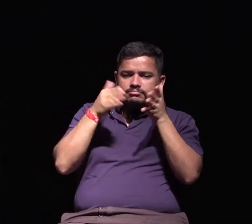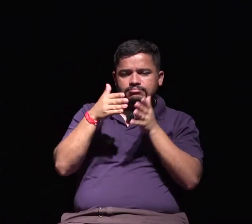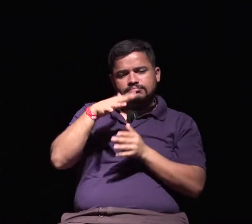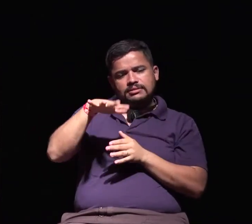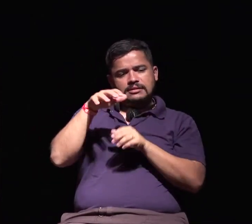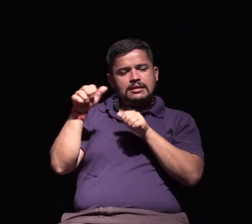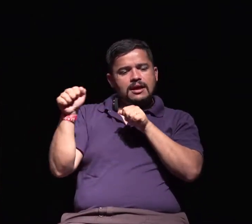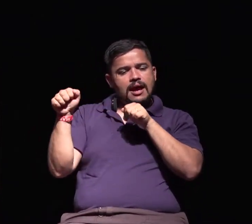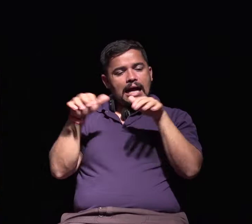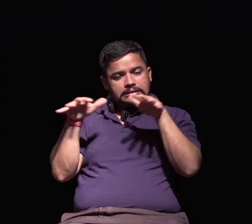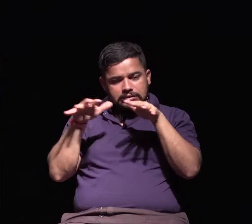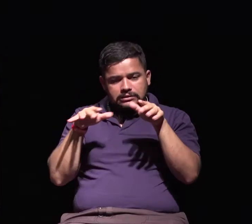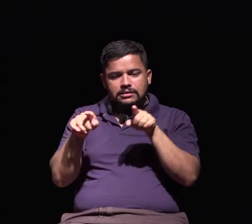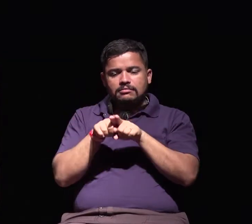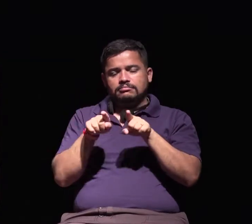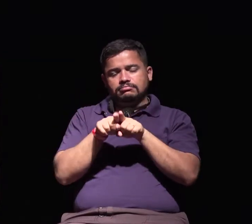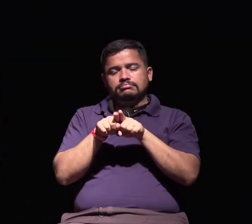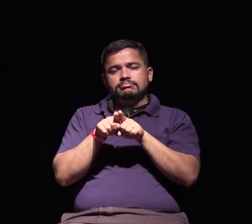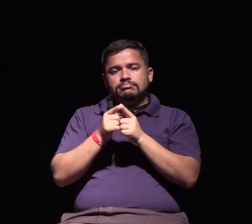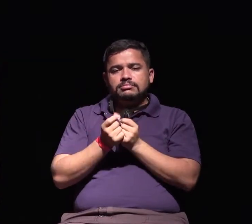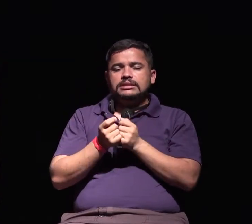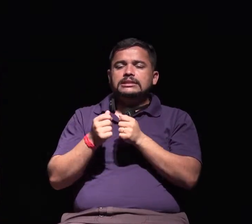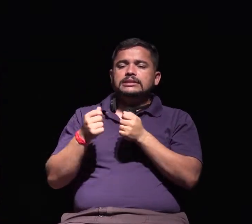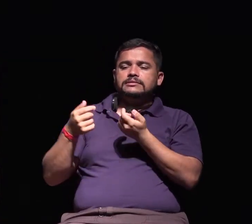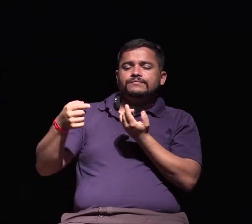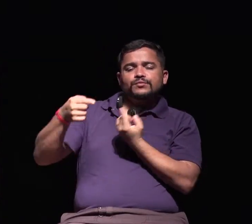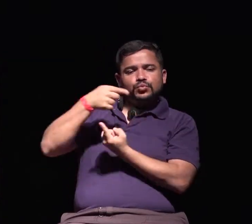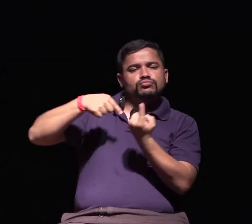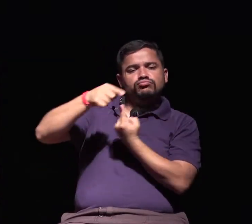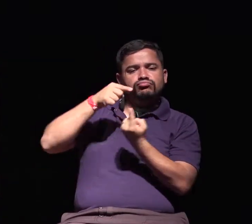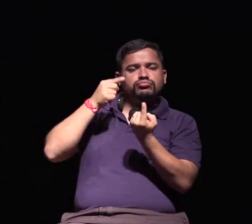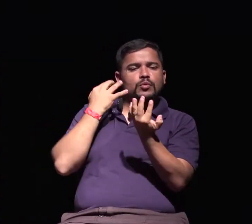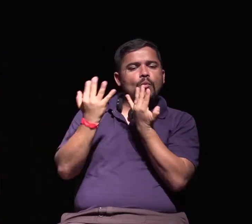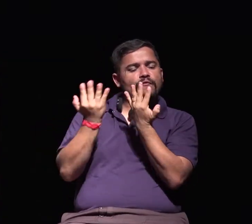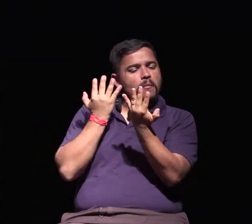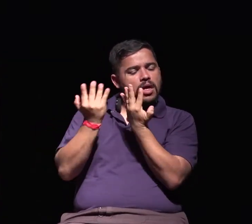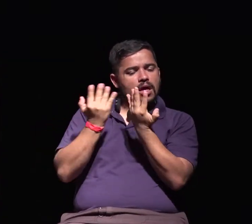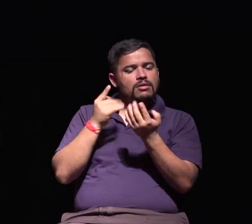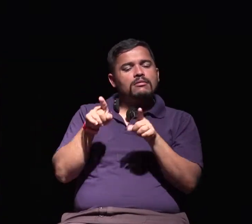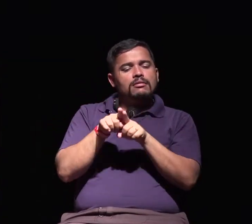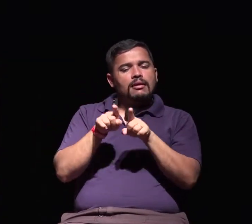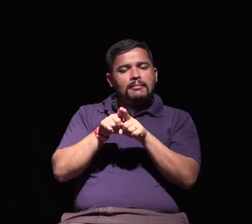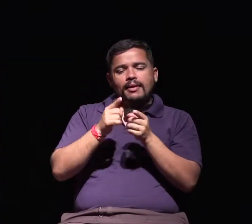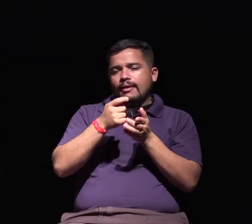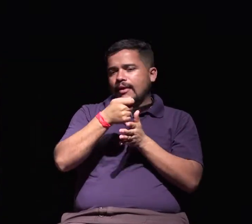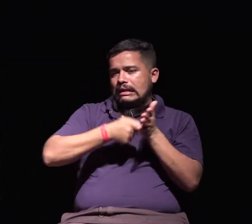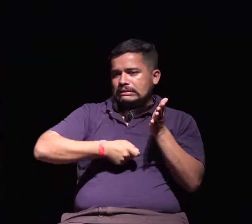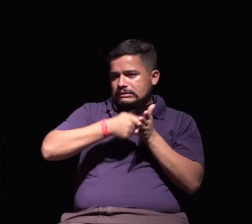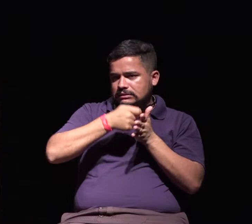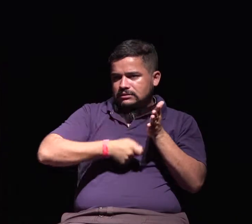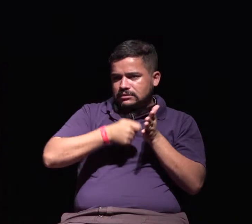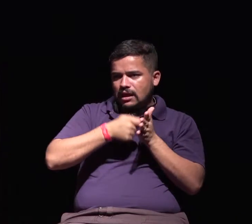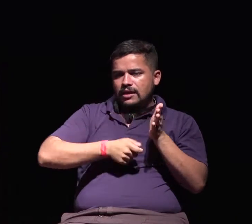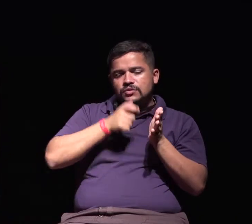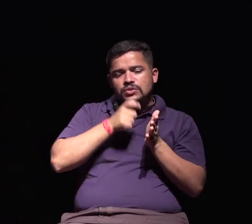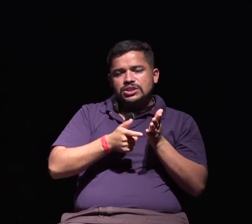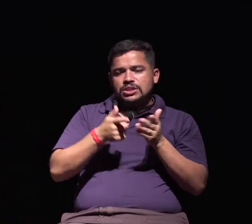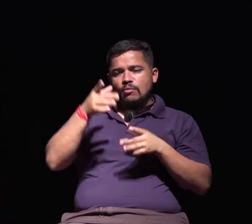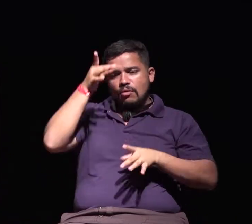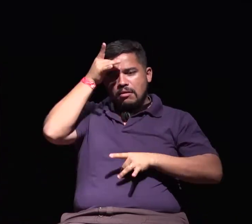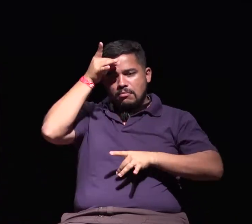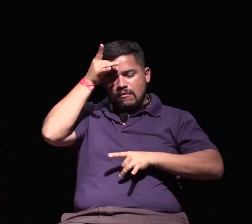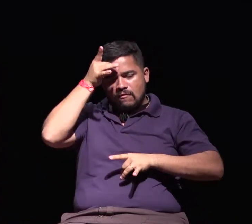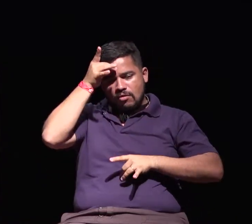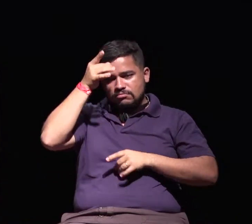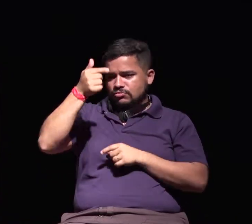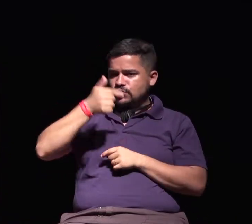ação e, de tão avessa ao fluxo ininterrupto de movimentos, é classificada por certos textos e críticas como uma performance. E aí,